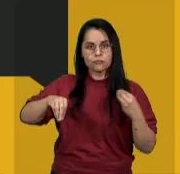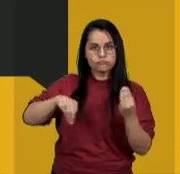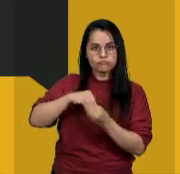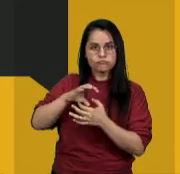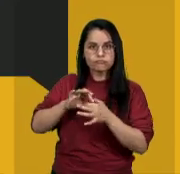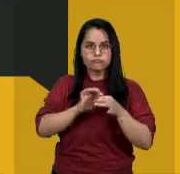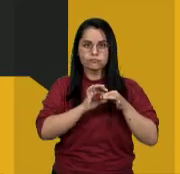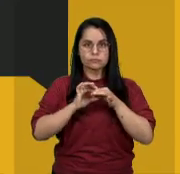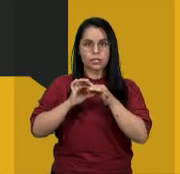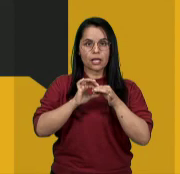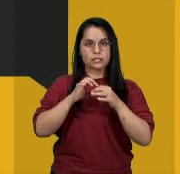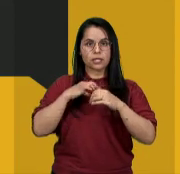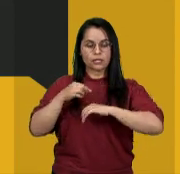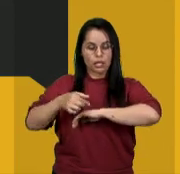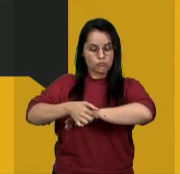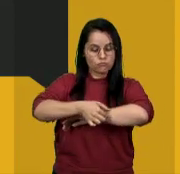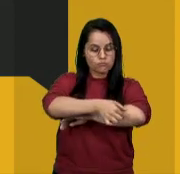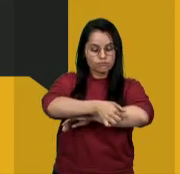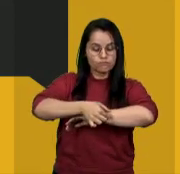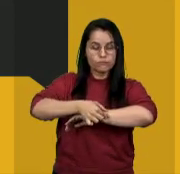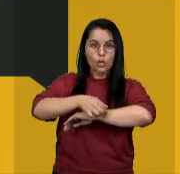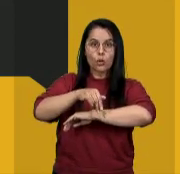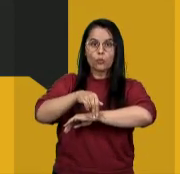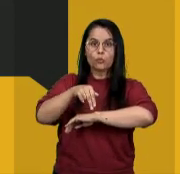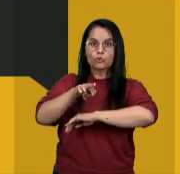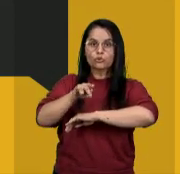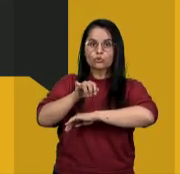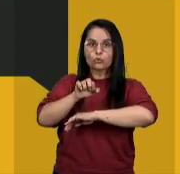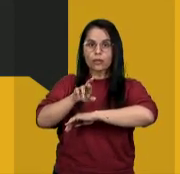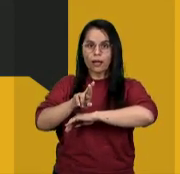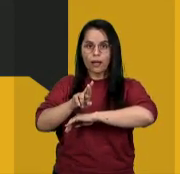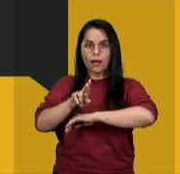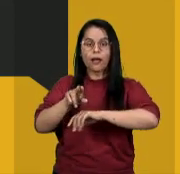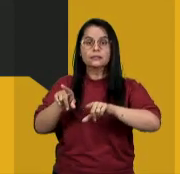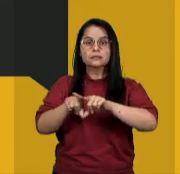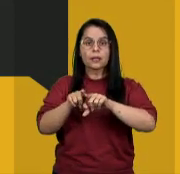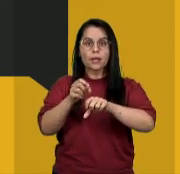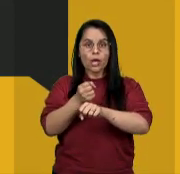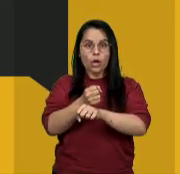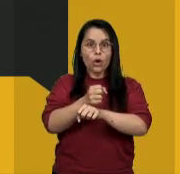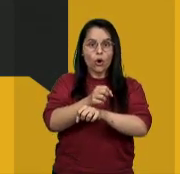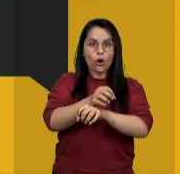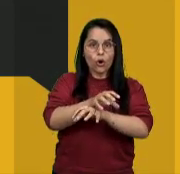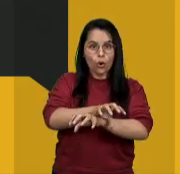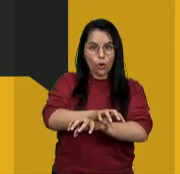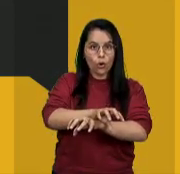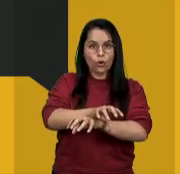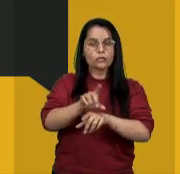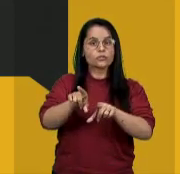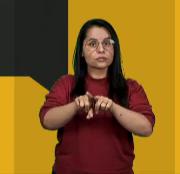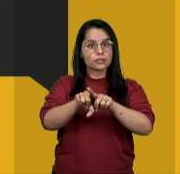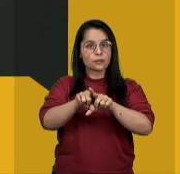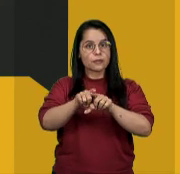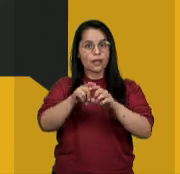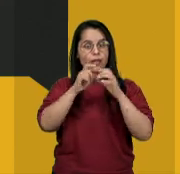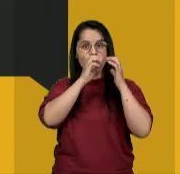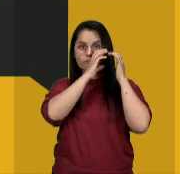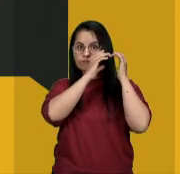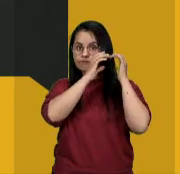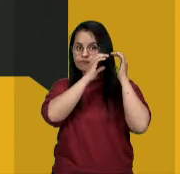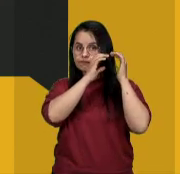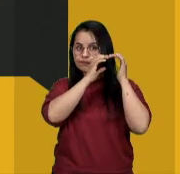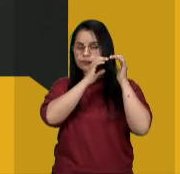sistemas muscular, ósseo e nervoso. Então, na nossa aula passada, nós focamos muito